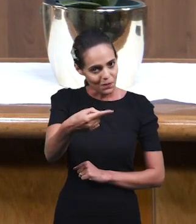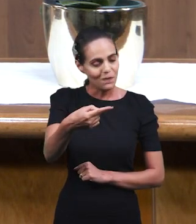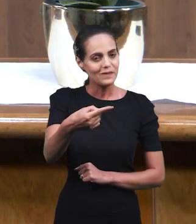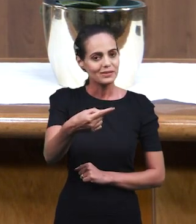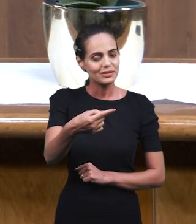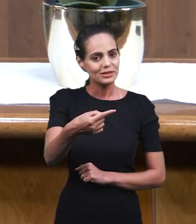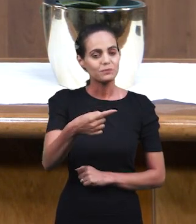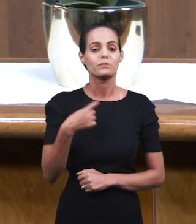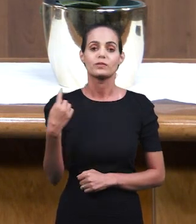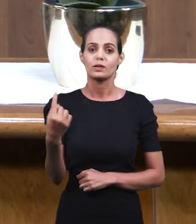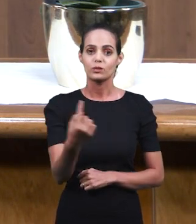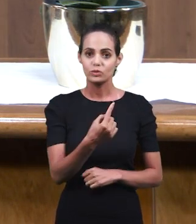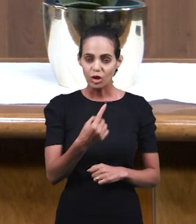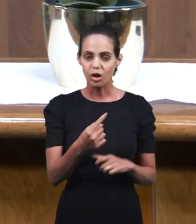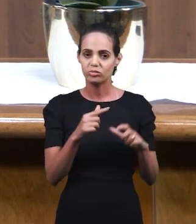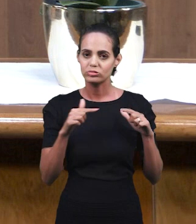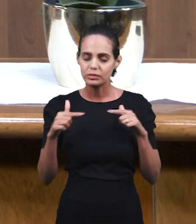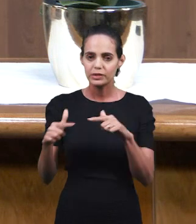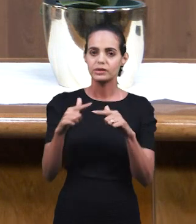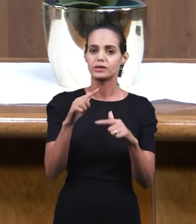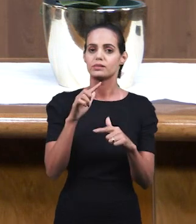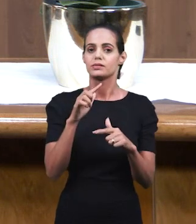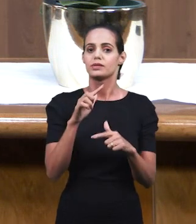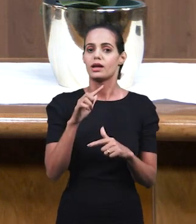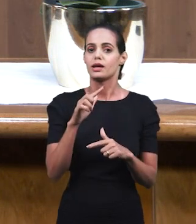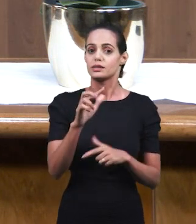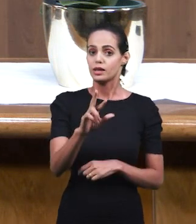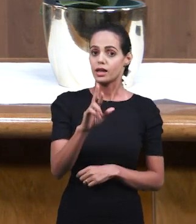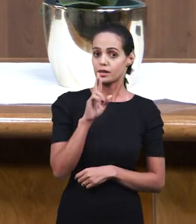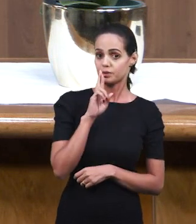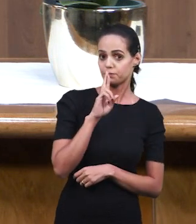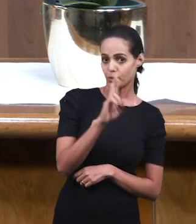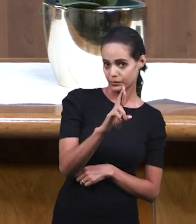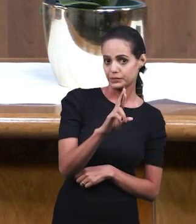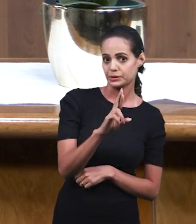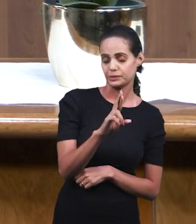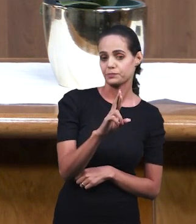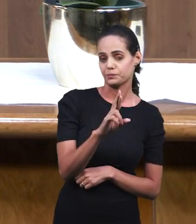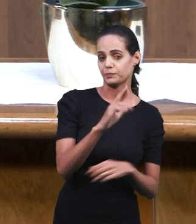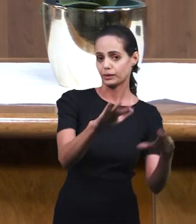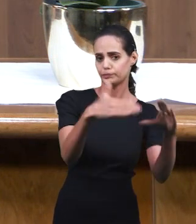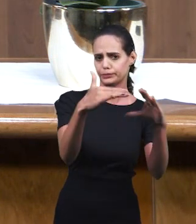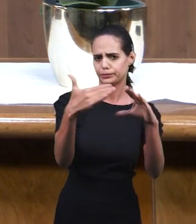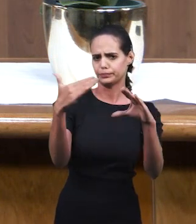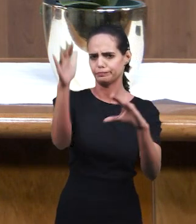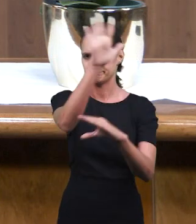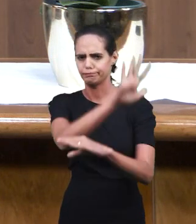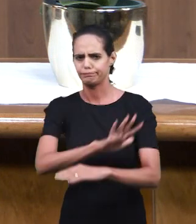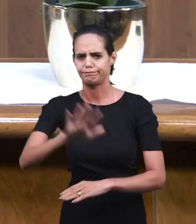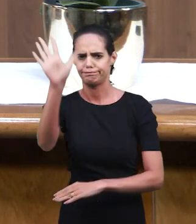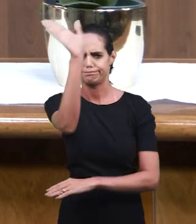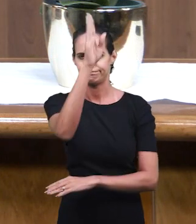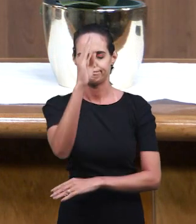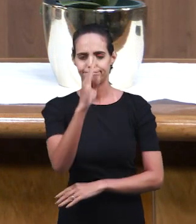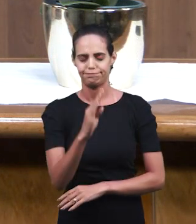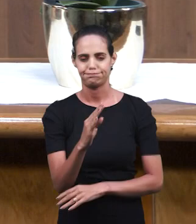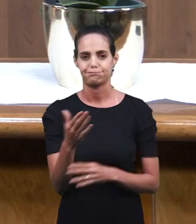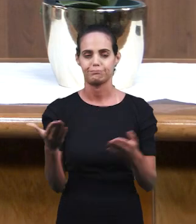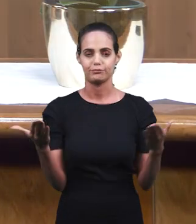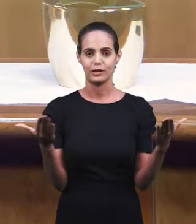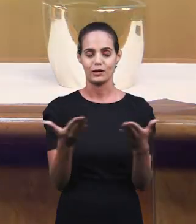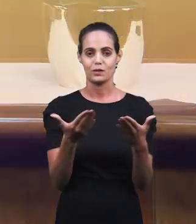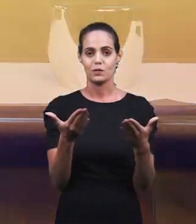então estaremos trabalhando as respostas e a participação de irmãos de vários lugares do Brasil. Vamos adorar o nome do nosso